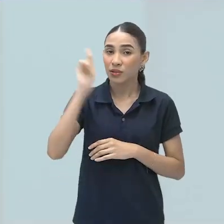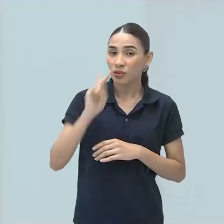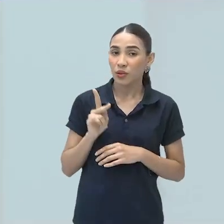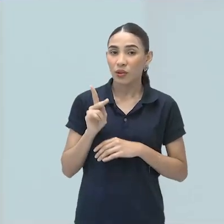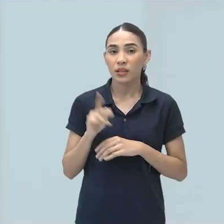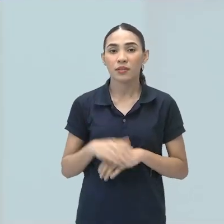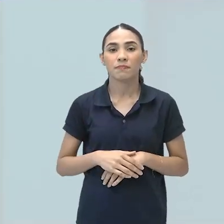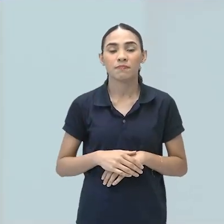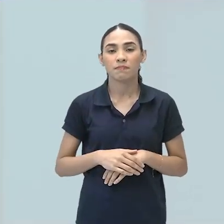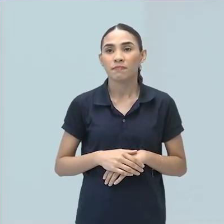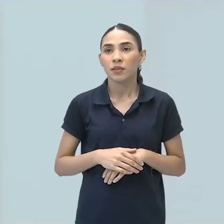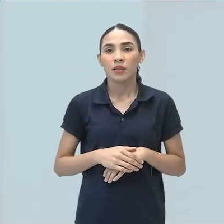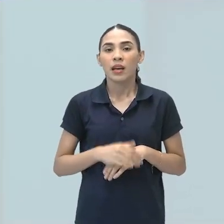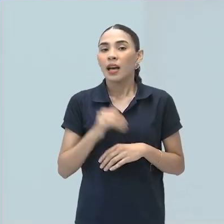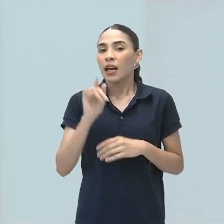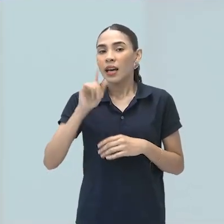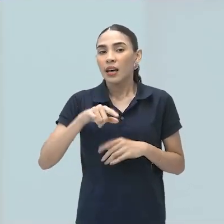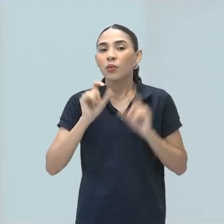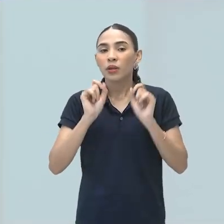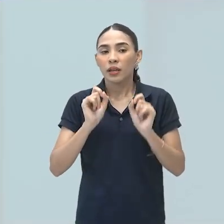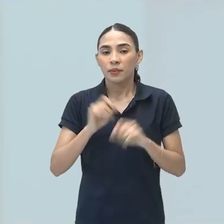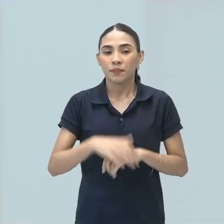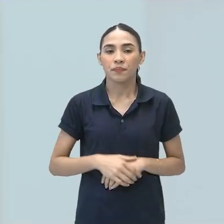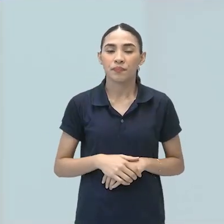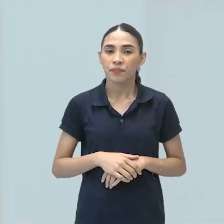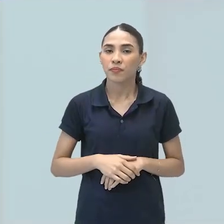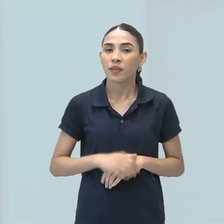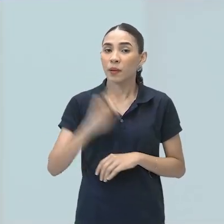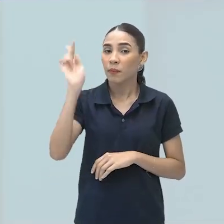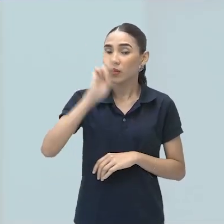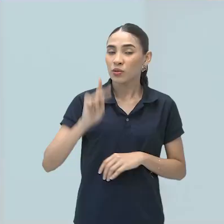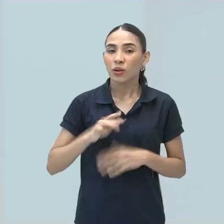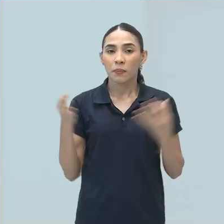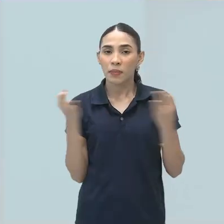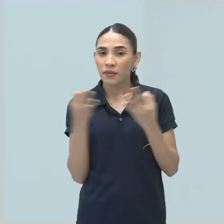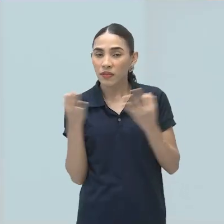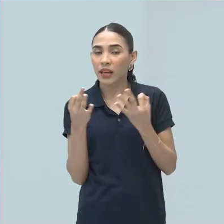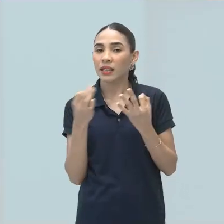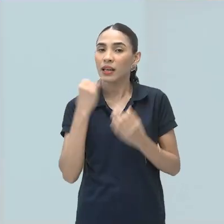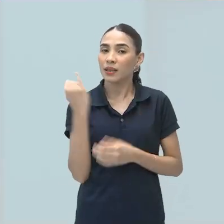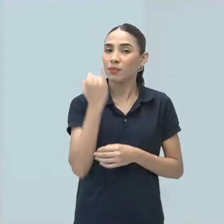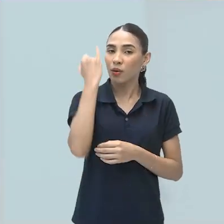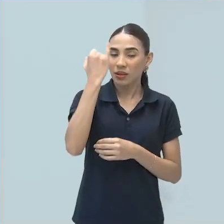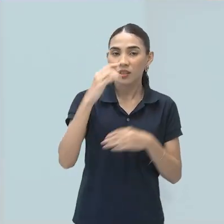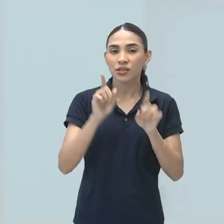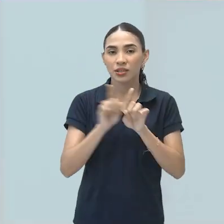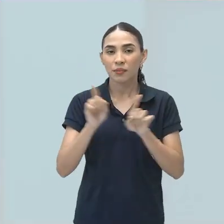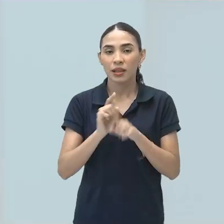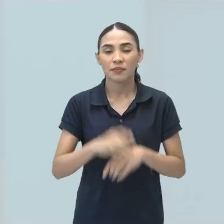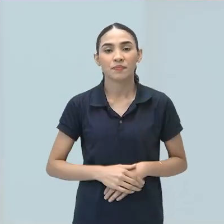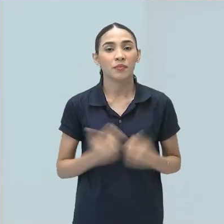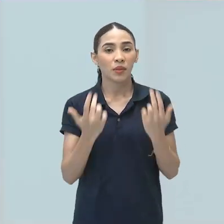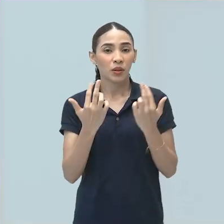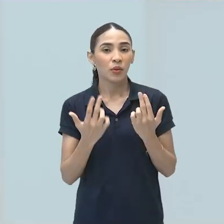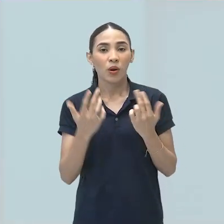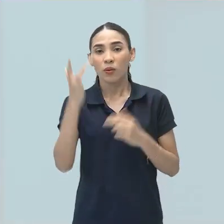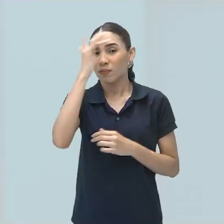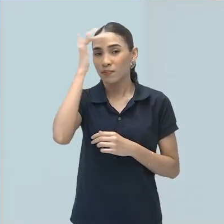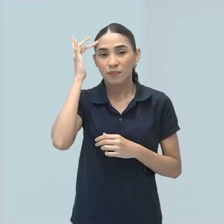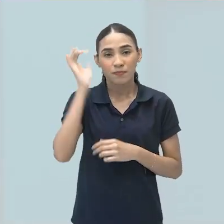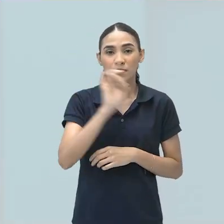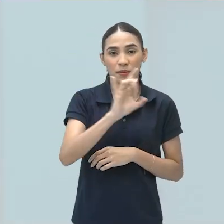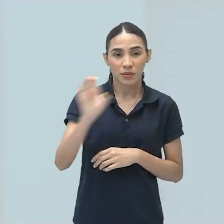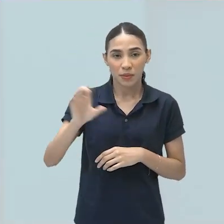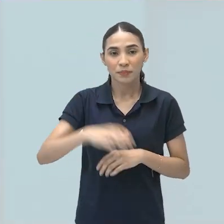não tem nada de comum, muito pelo contrário. É uma história extraordinária, a seu modo, assim como a história individual de cada